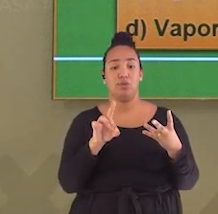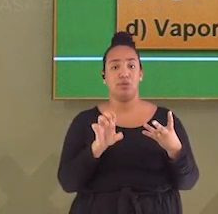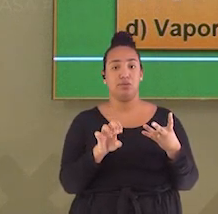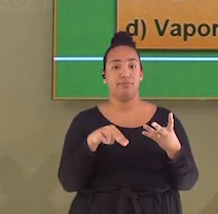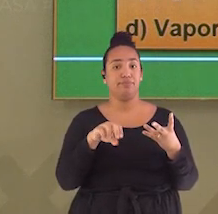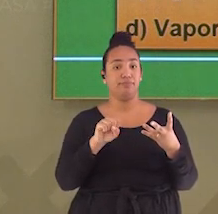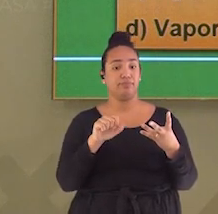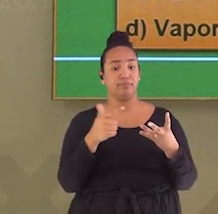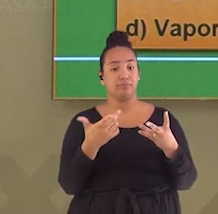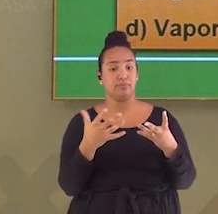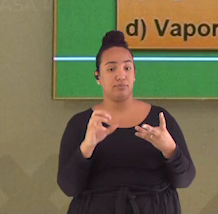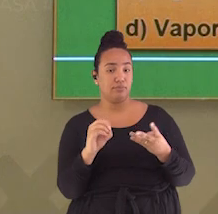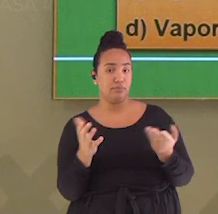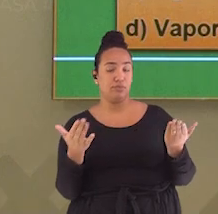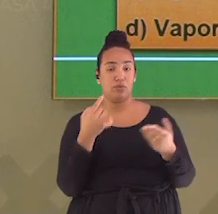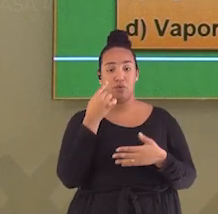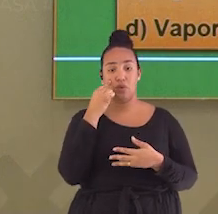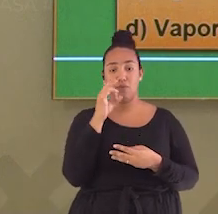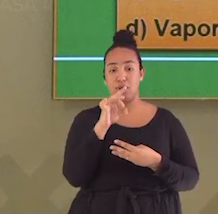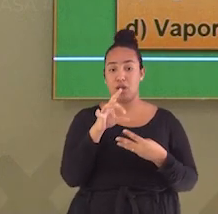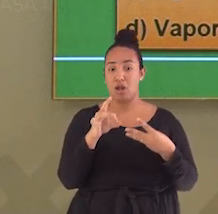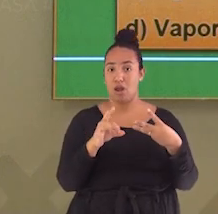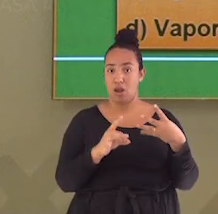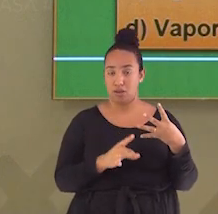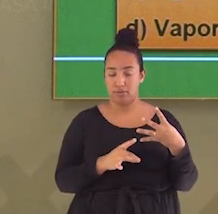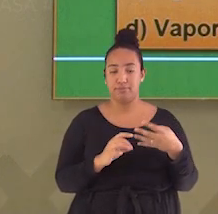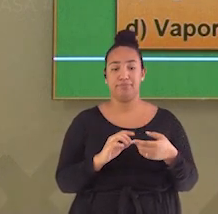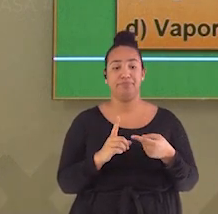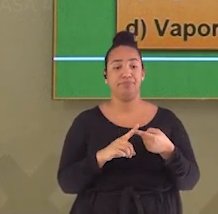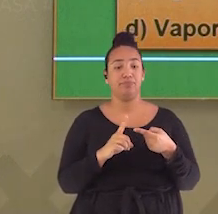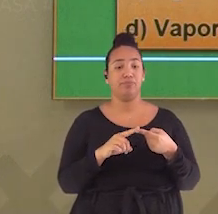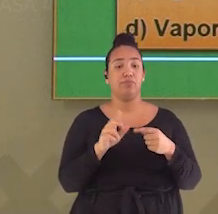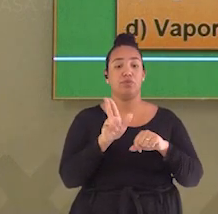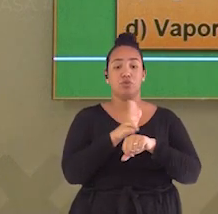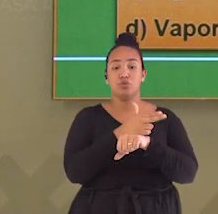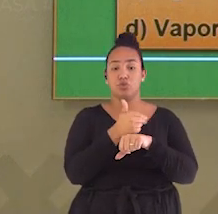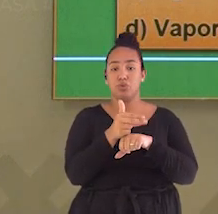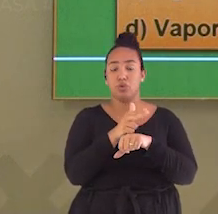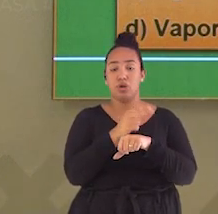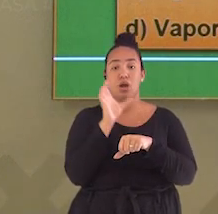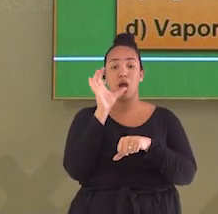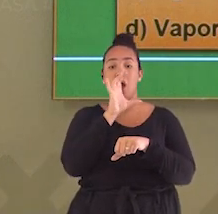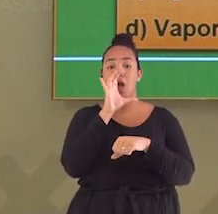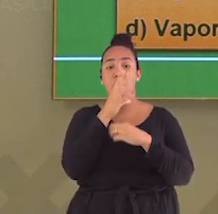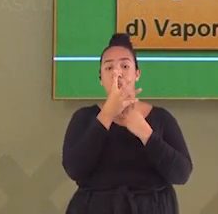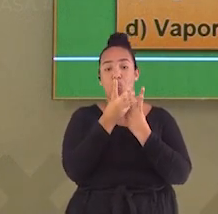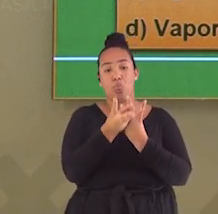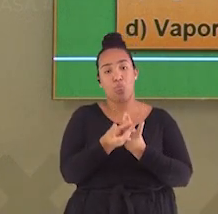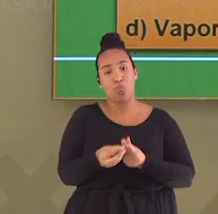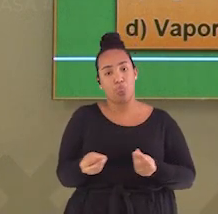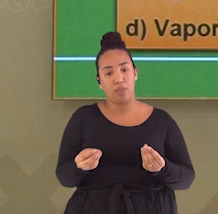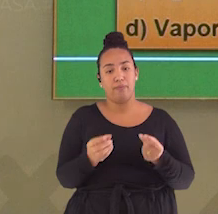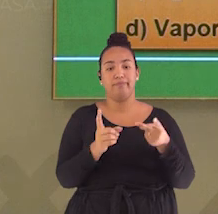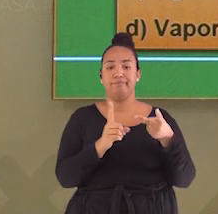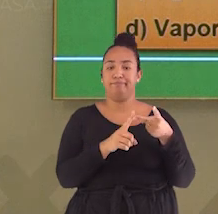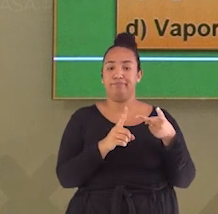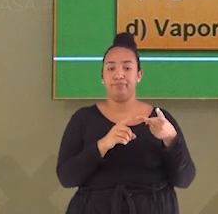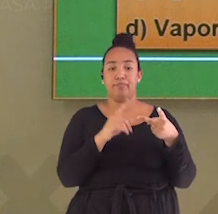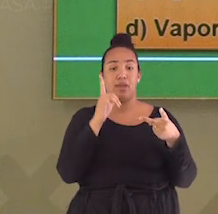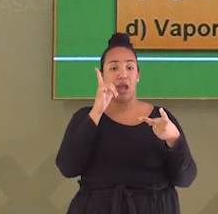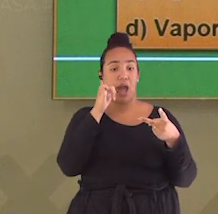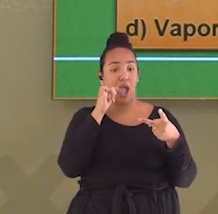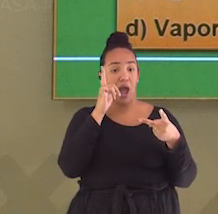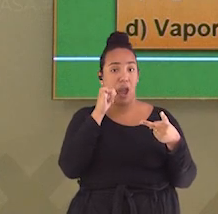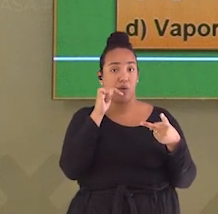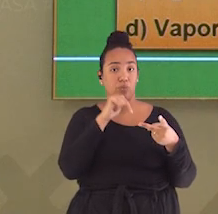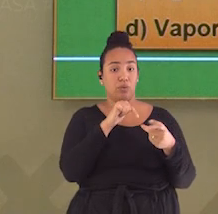temos as opções das situações. Na letra A, fala que o chocolate derrete com calor. Letra B, a